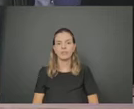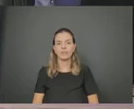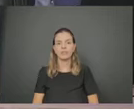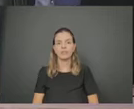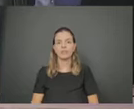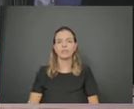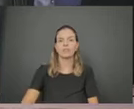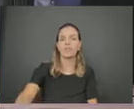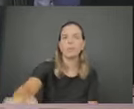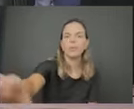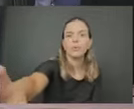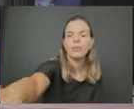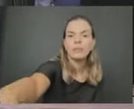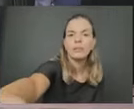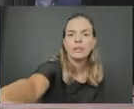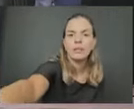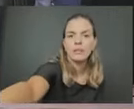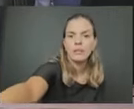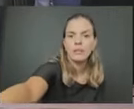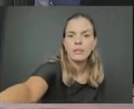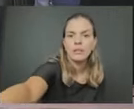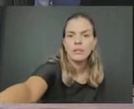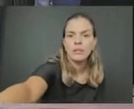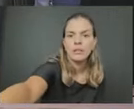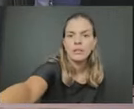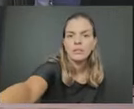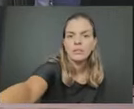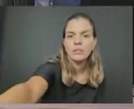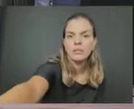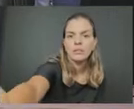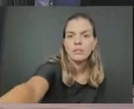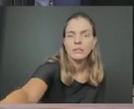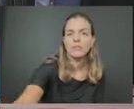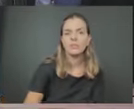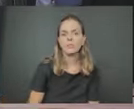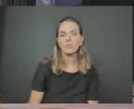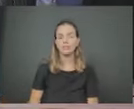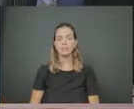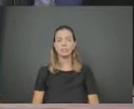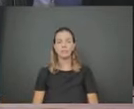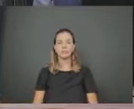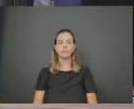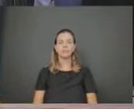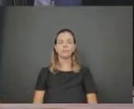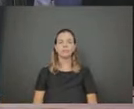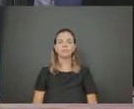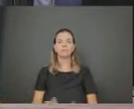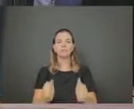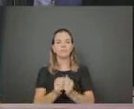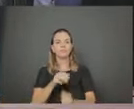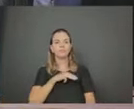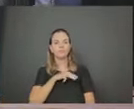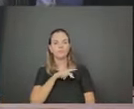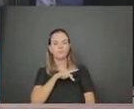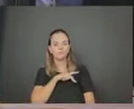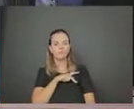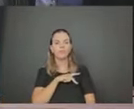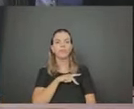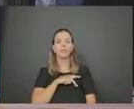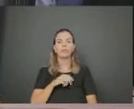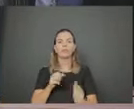temos reuniões frequentes com o Ministério Público, doutor Giacoia, com